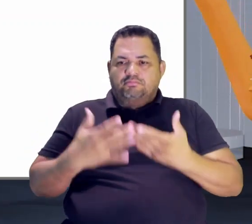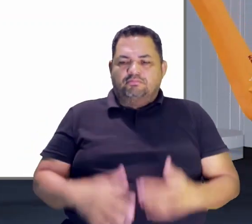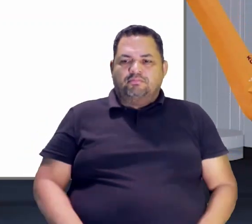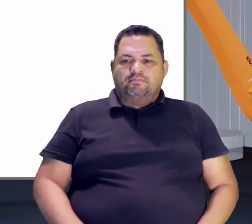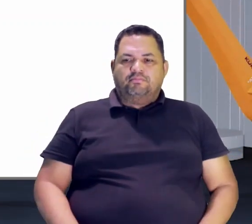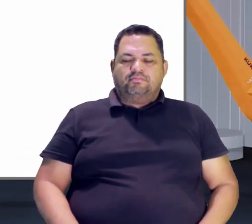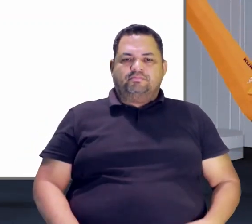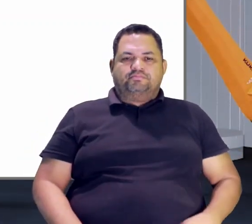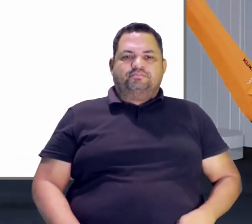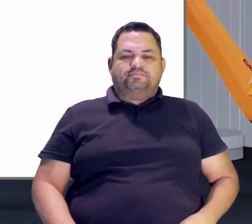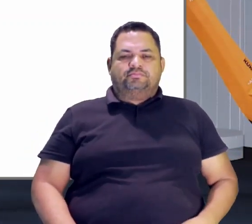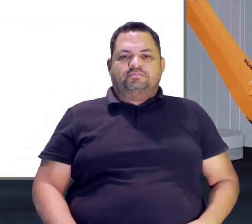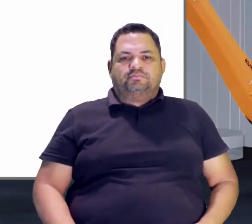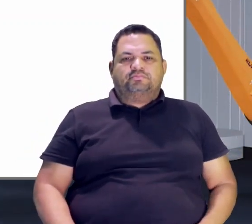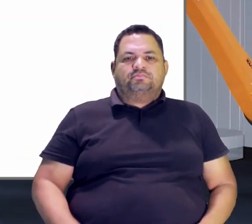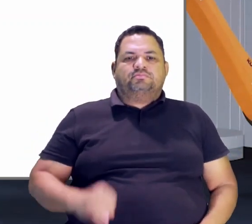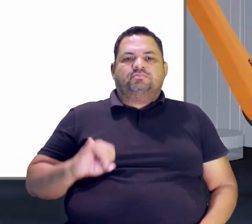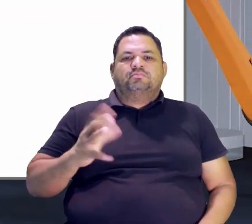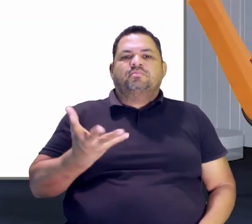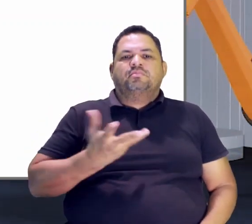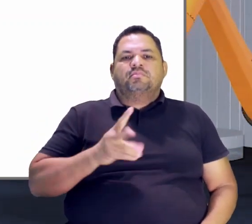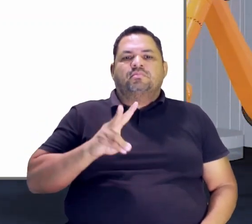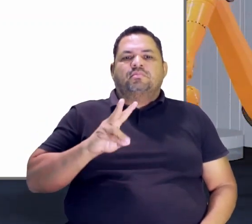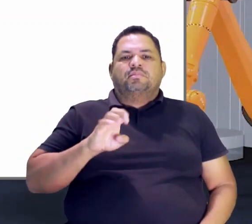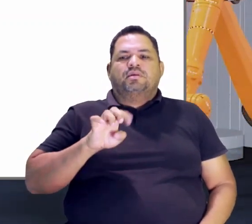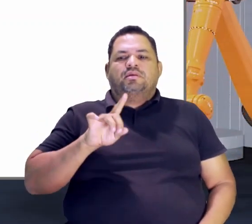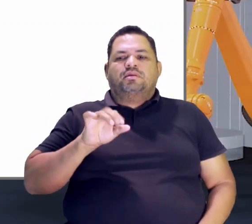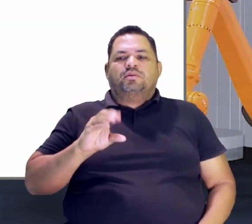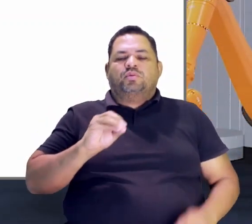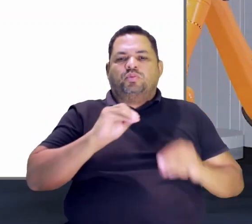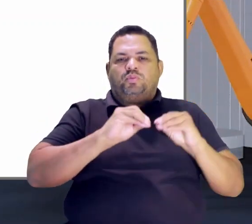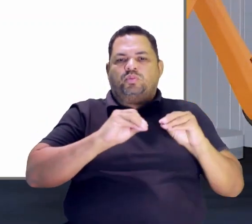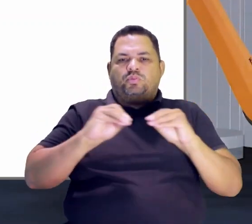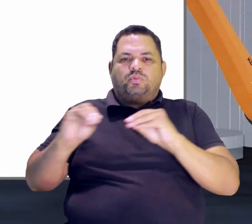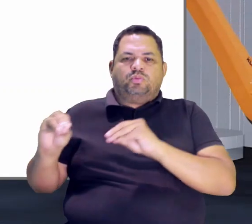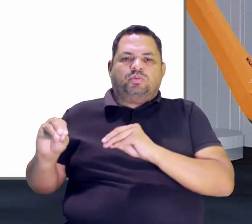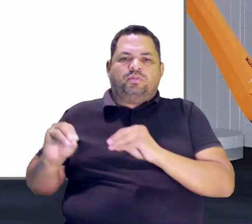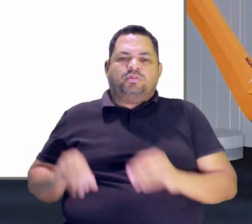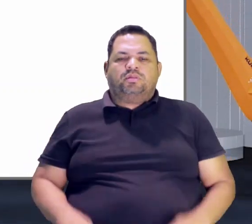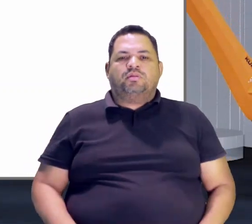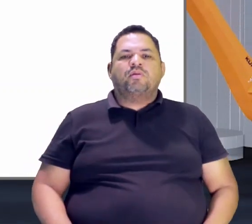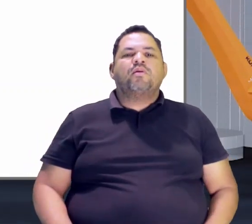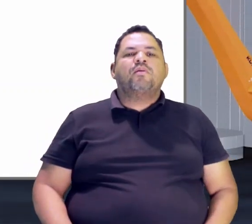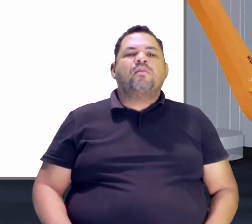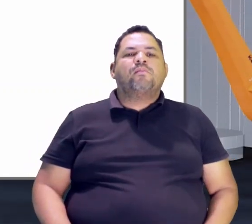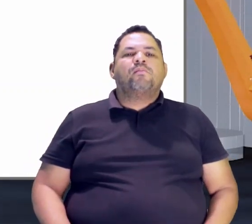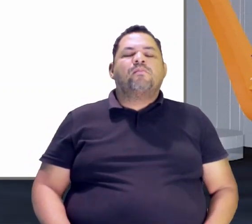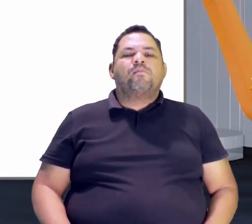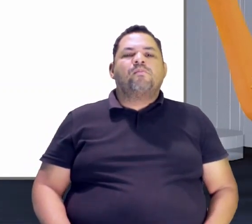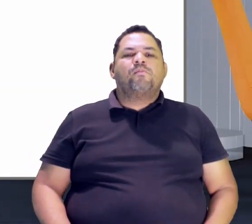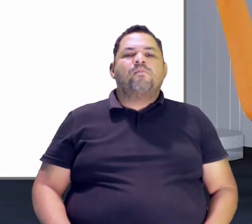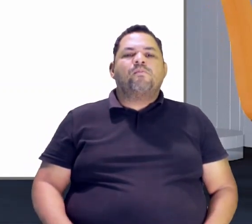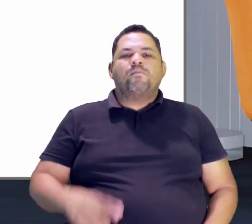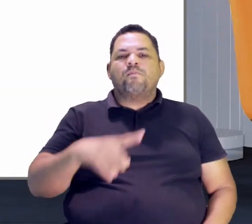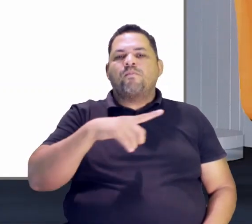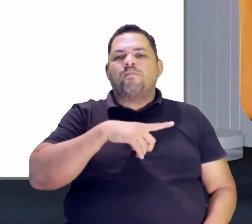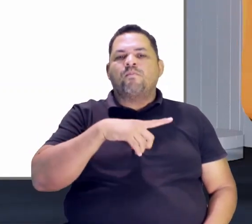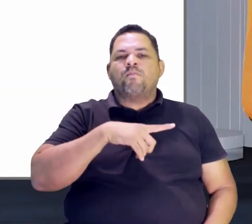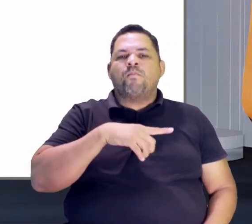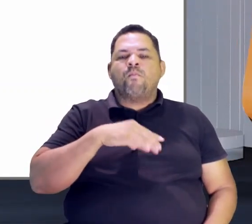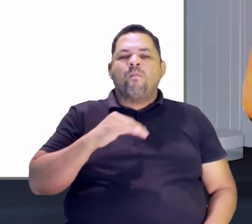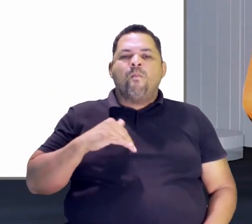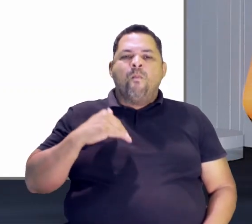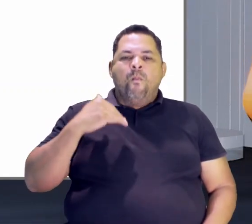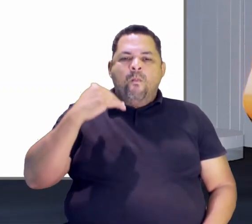lado. Se eu quiser um vetor, eu vou deslocar da cidade tal a cidade tal, aí eu tenho que pôr, além